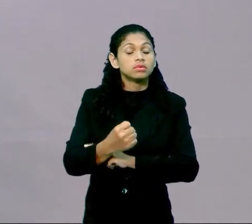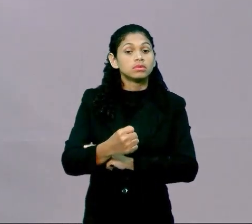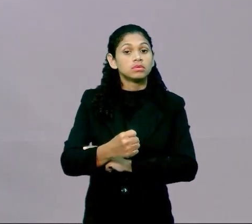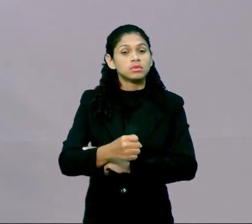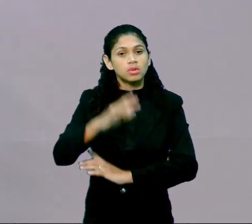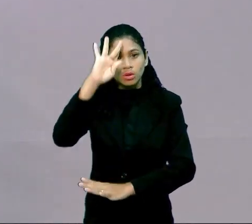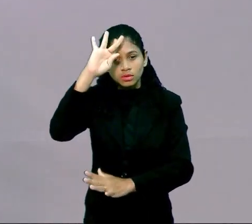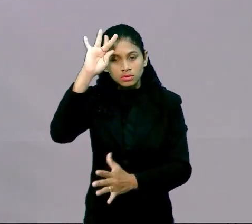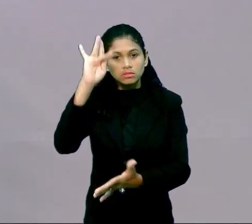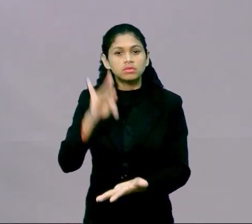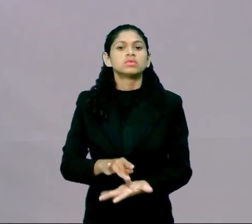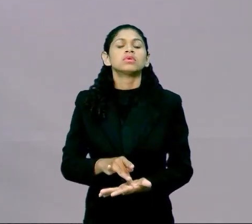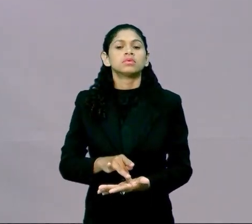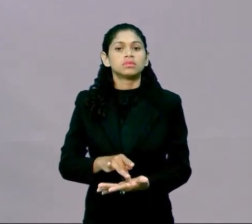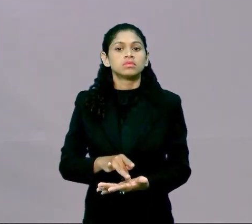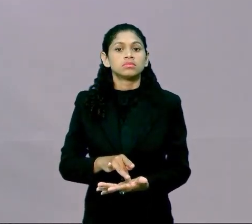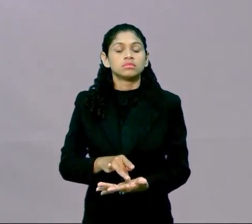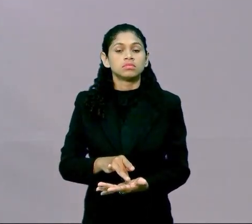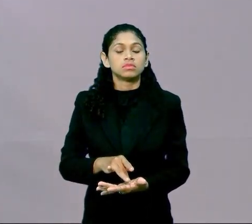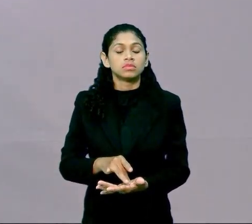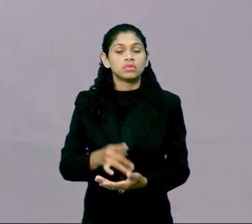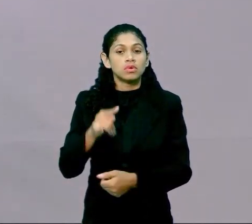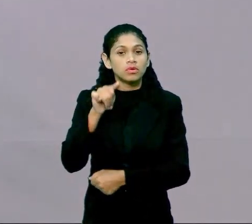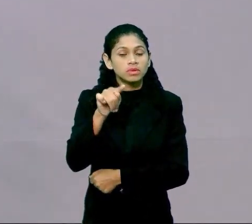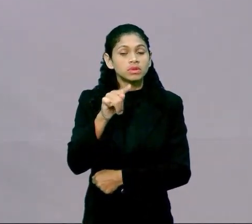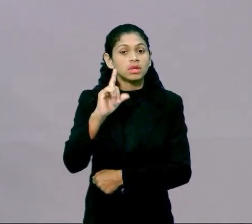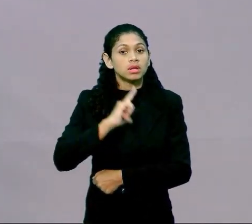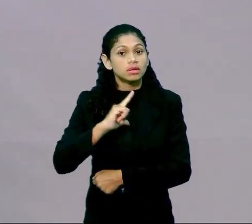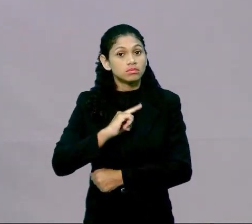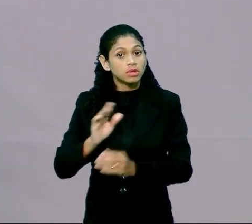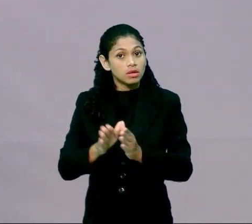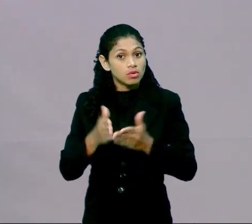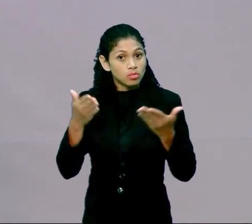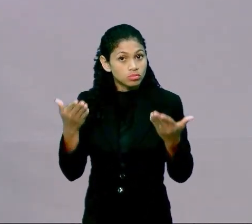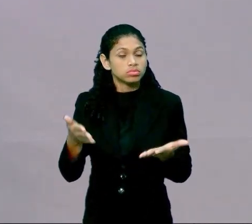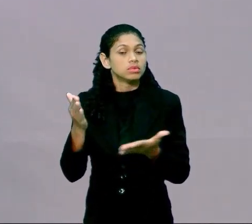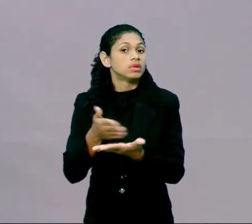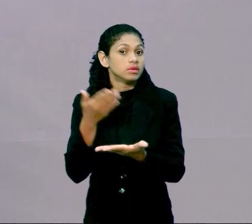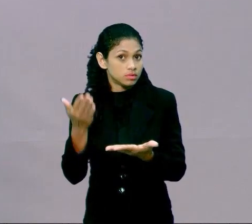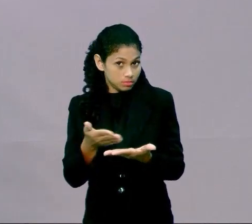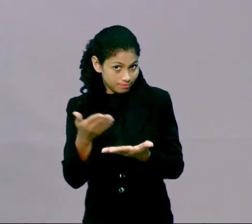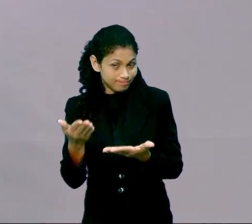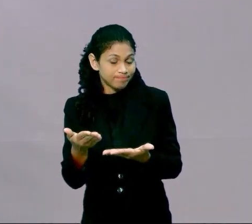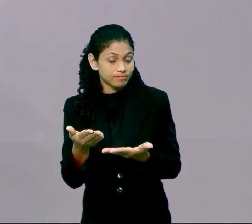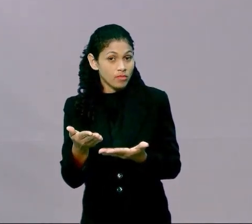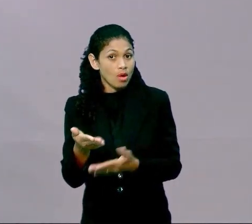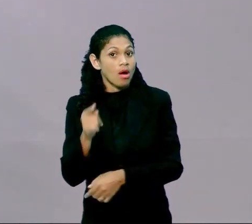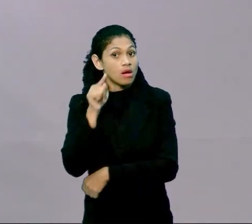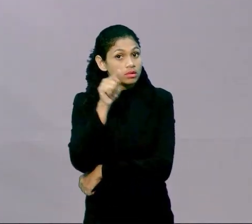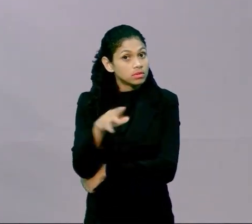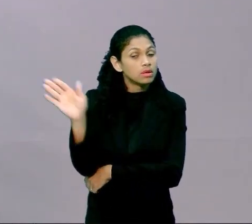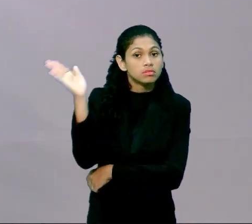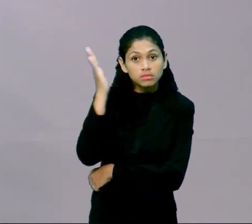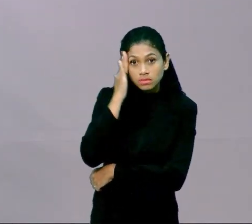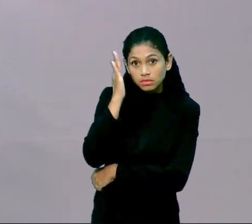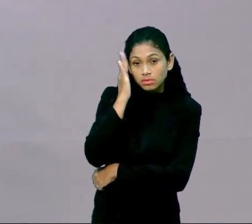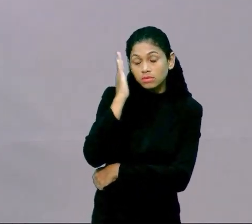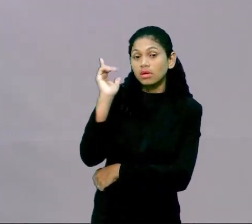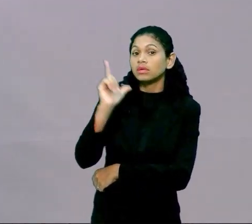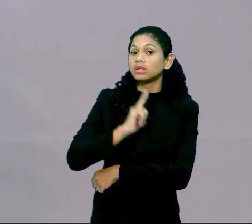tenho certeza que você já tem em mãos o seu livro didático. Você sabe que nós temos o